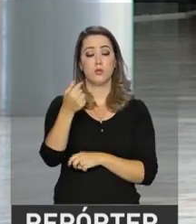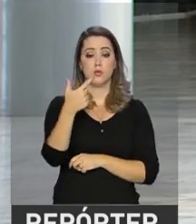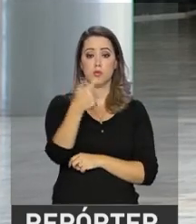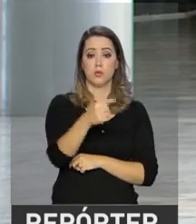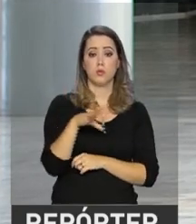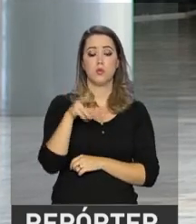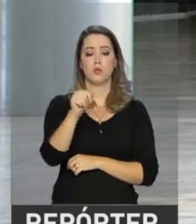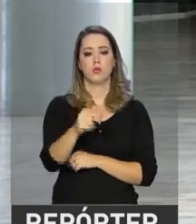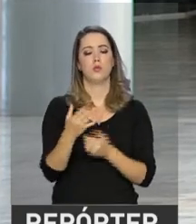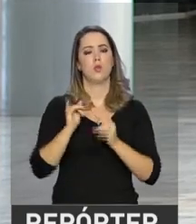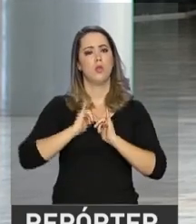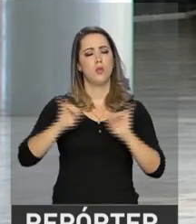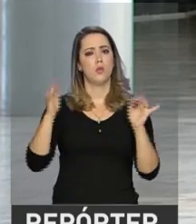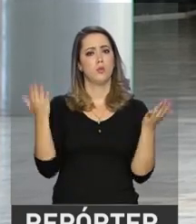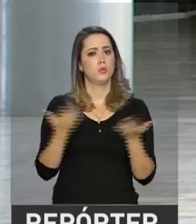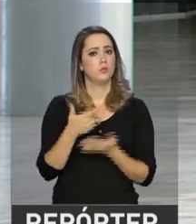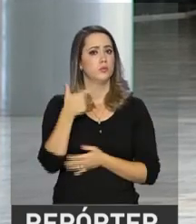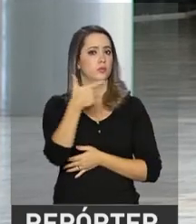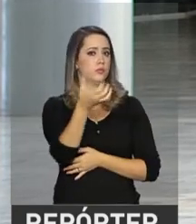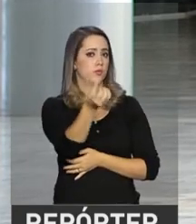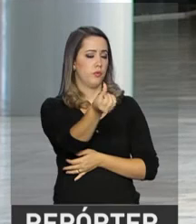Ao todo, foram emitidos